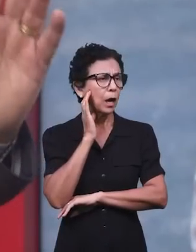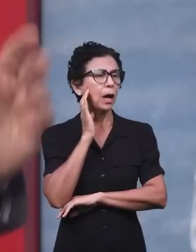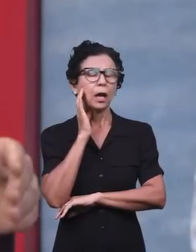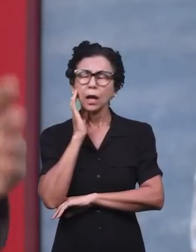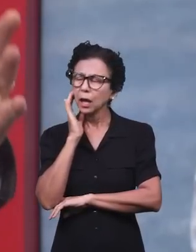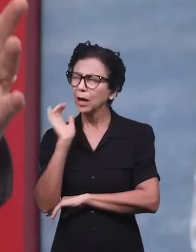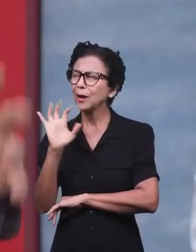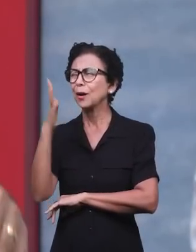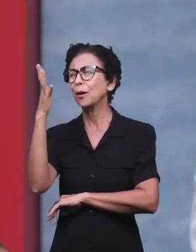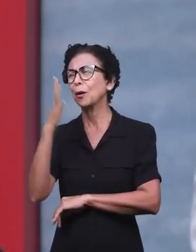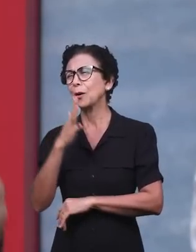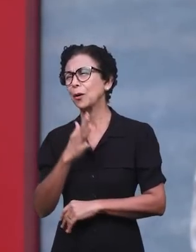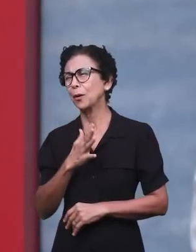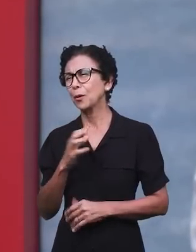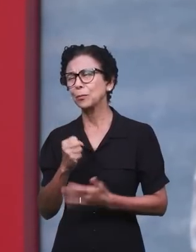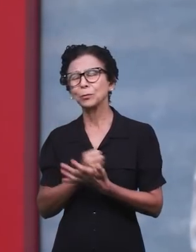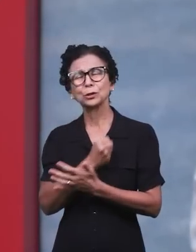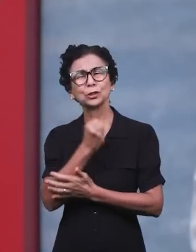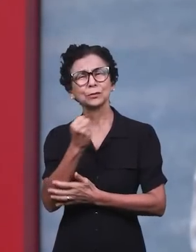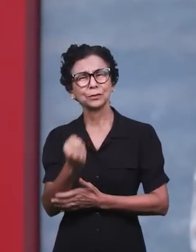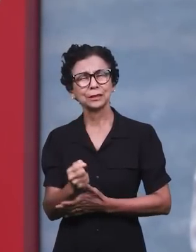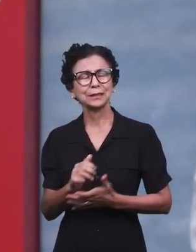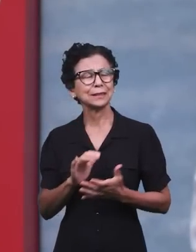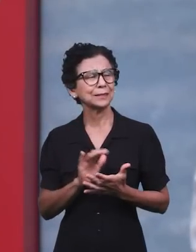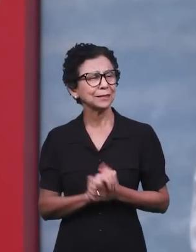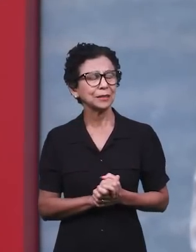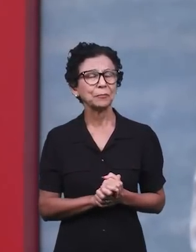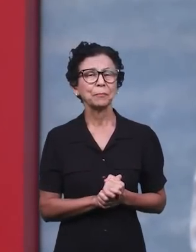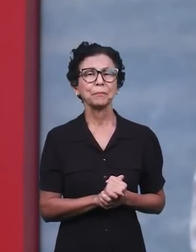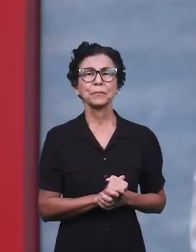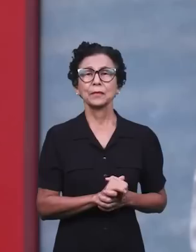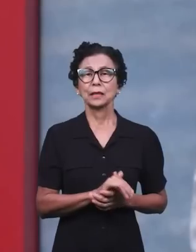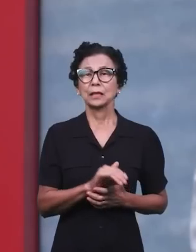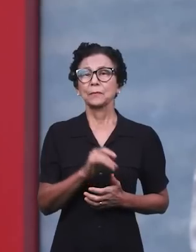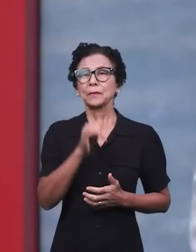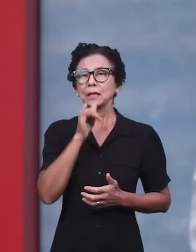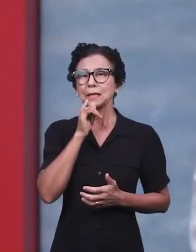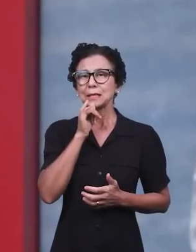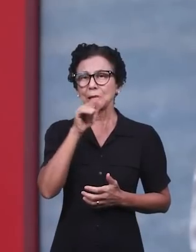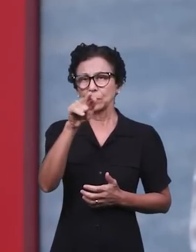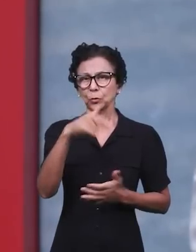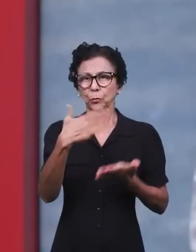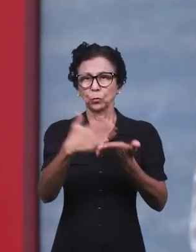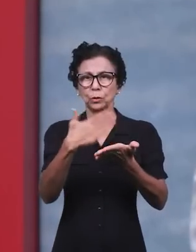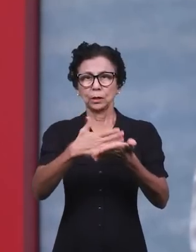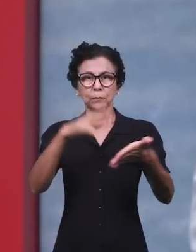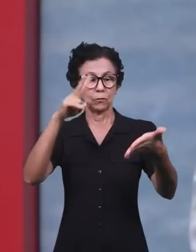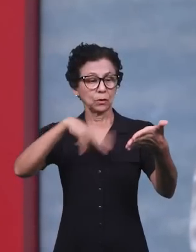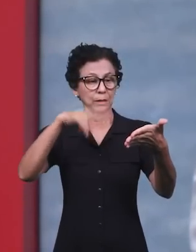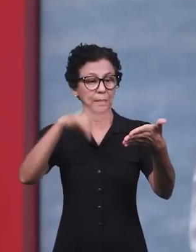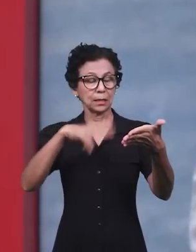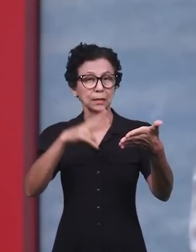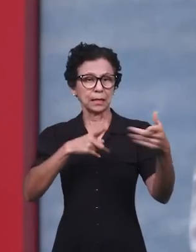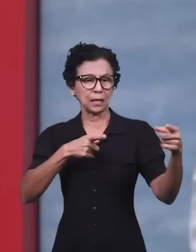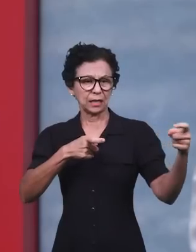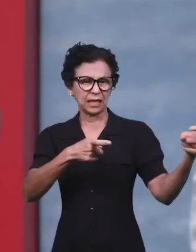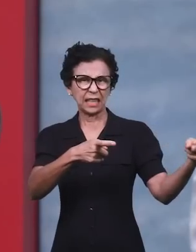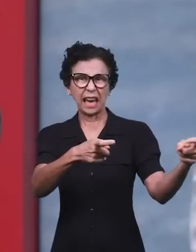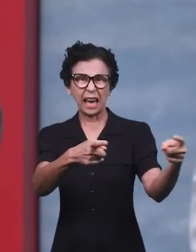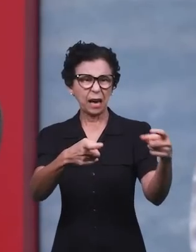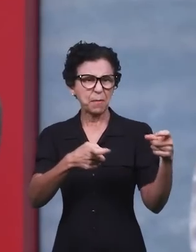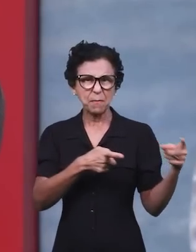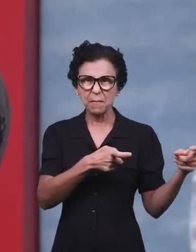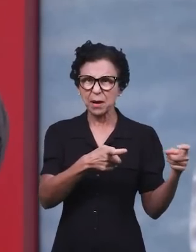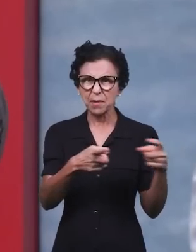uma coisa muito comum, a literatura. Você lê um livro falando do evento, é uma guerra, aí você fica impressionado com aquele romantismo todo